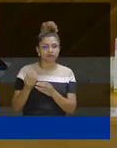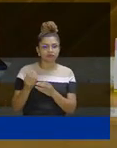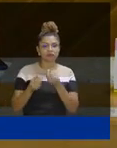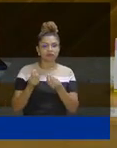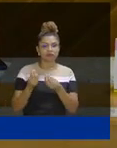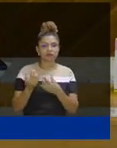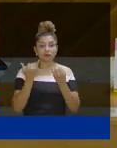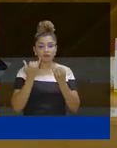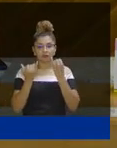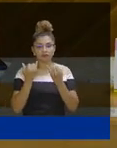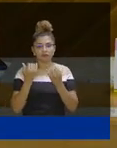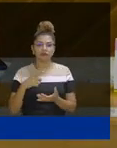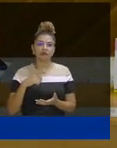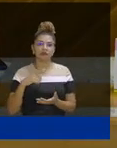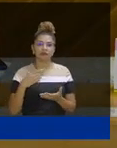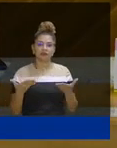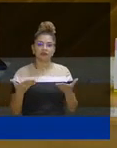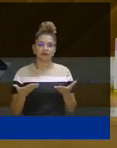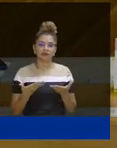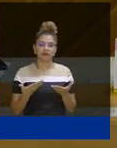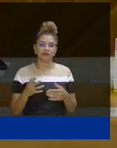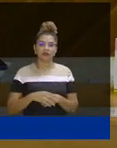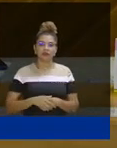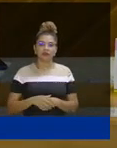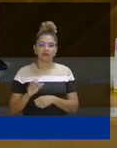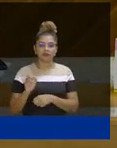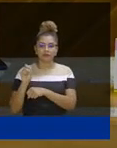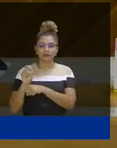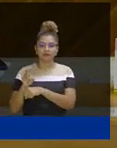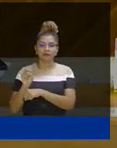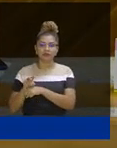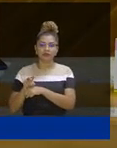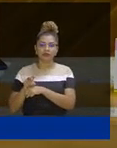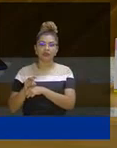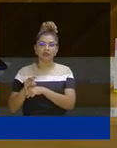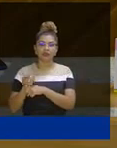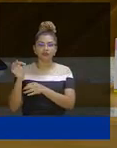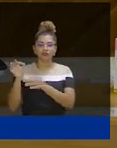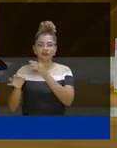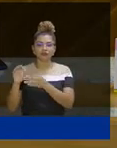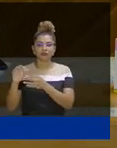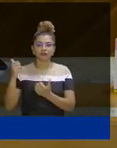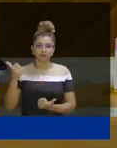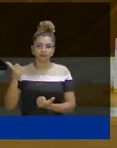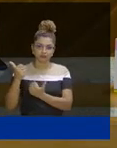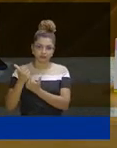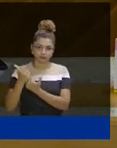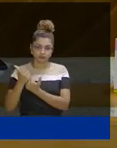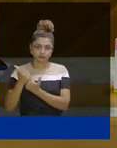é a vaga de juiz substituto,